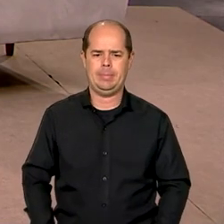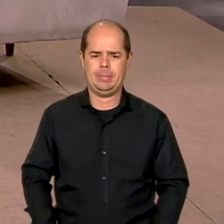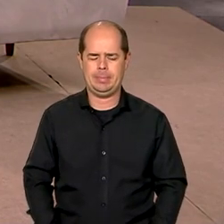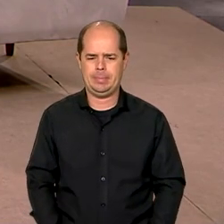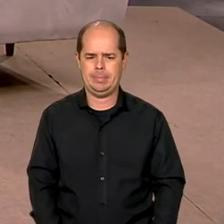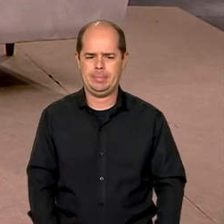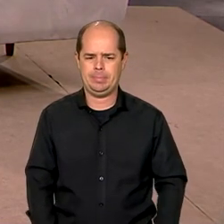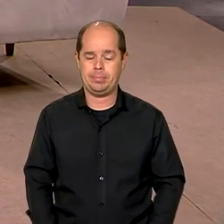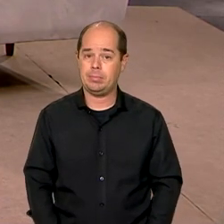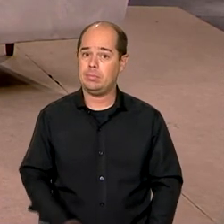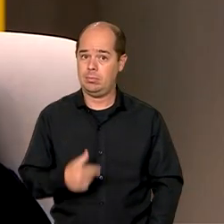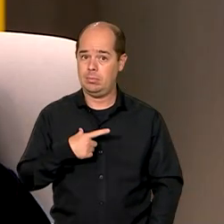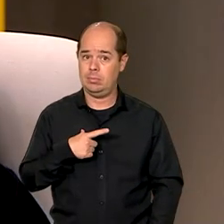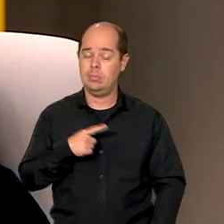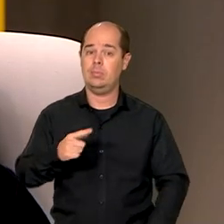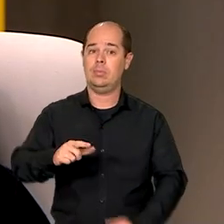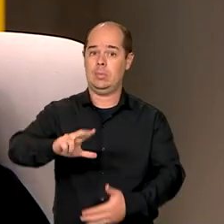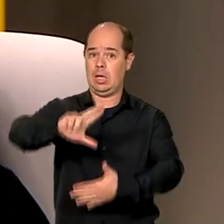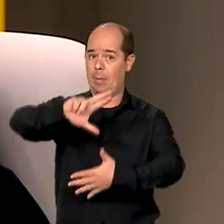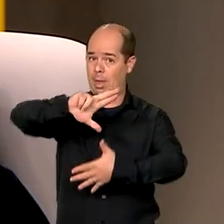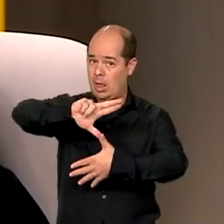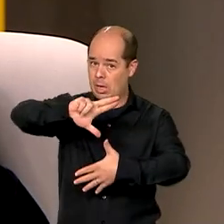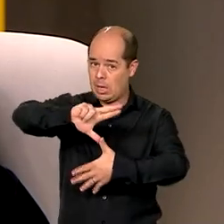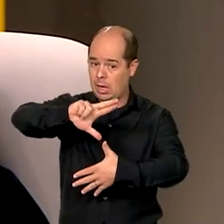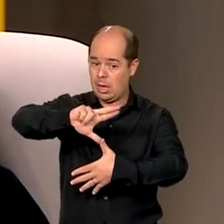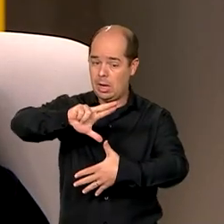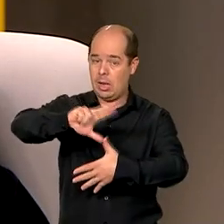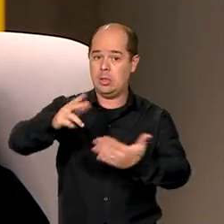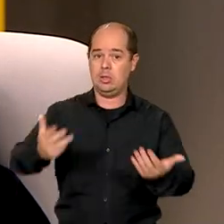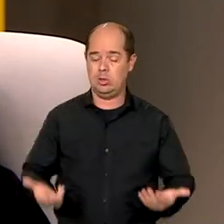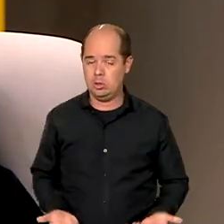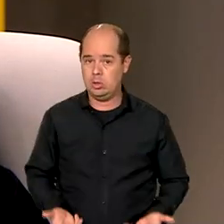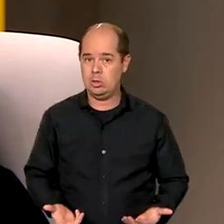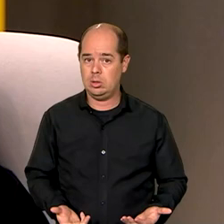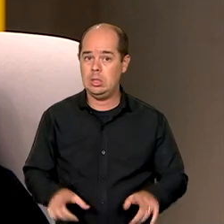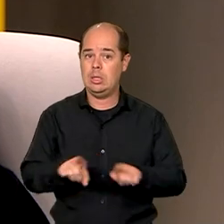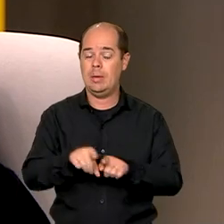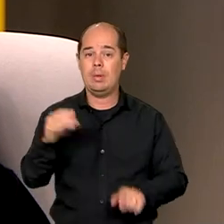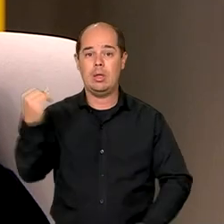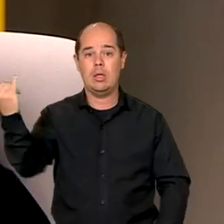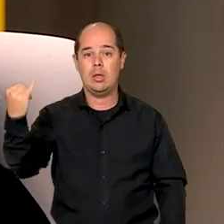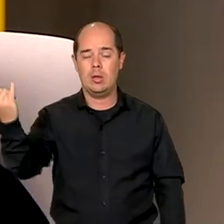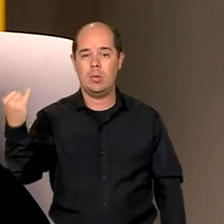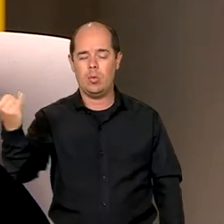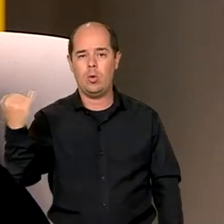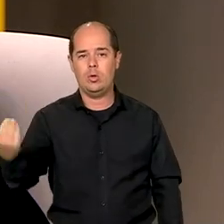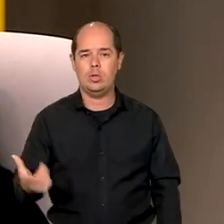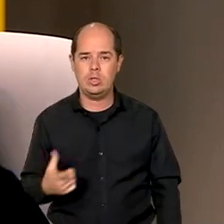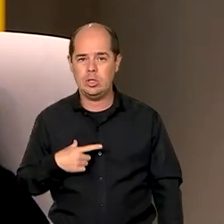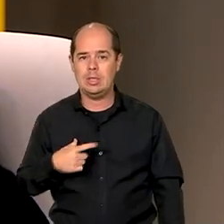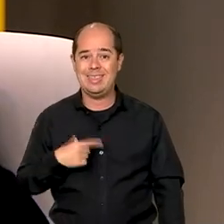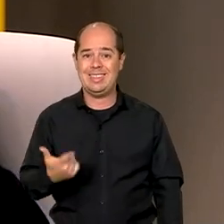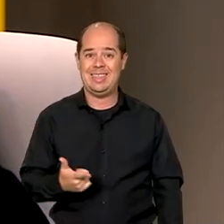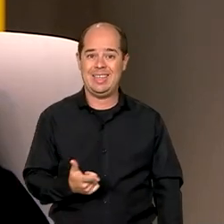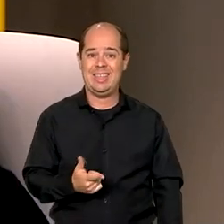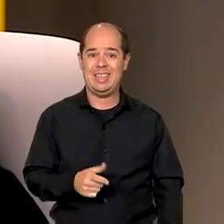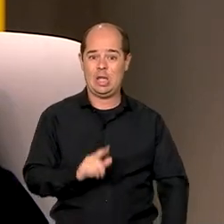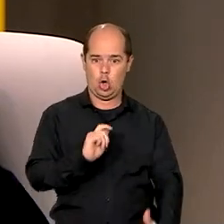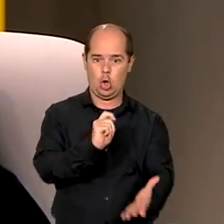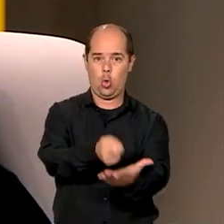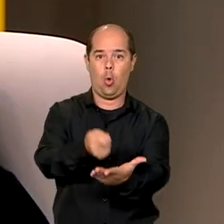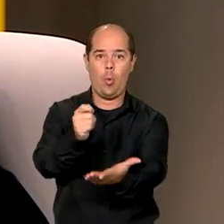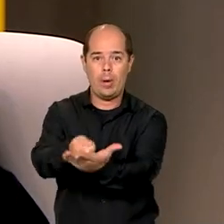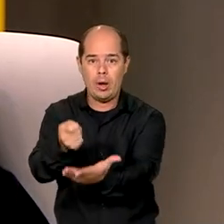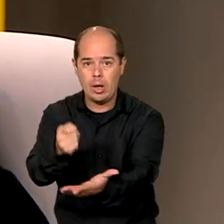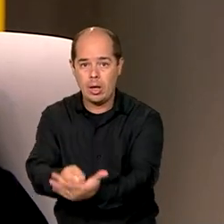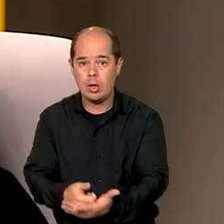participantes de países da América Latina e vamos ter também, o que é muito importante, a participação de compradores de 17 países